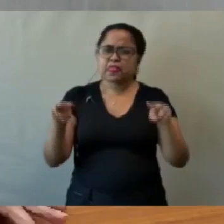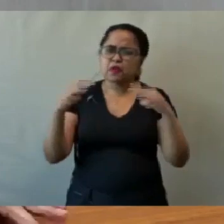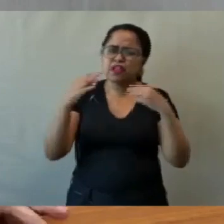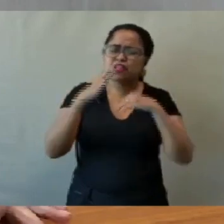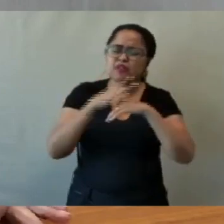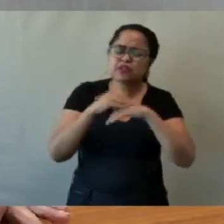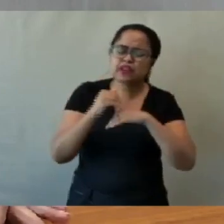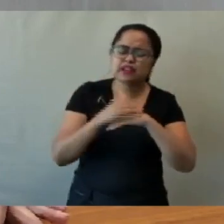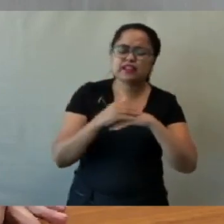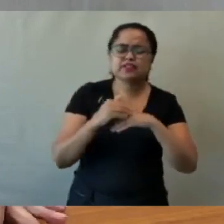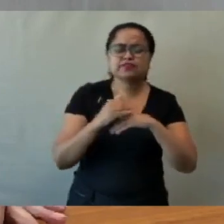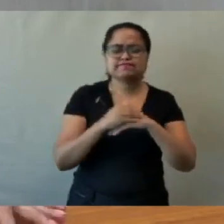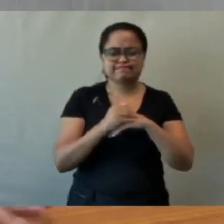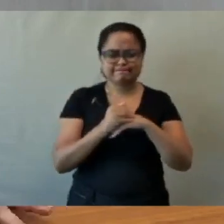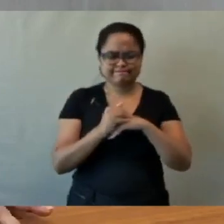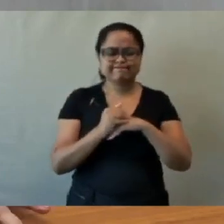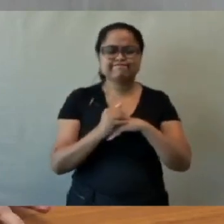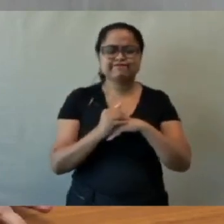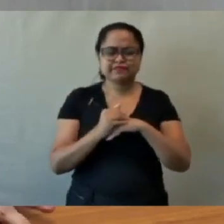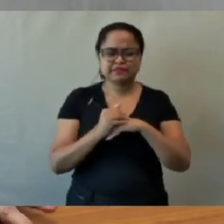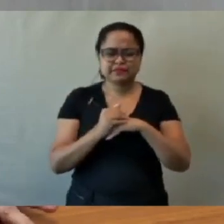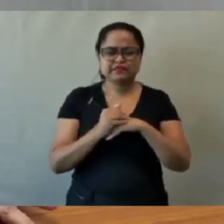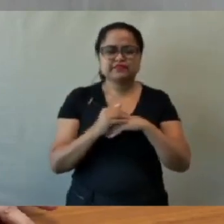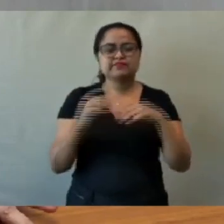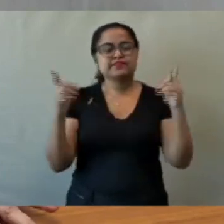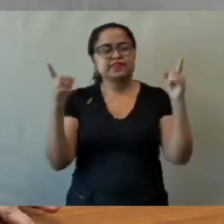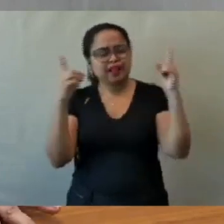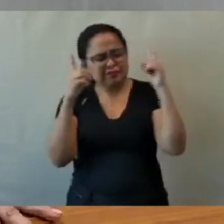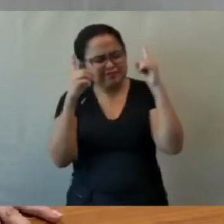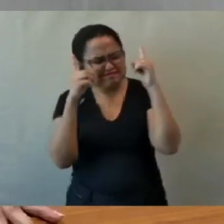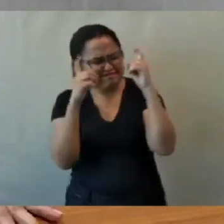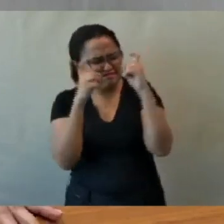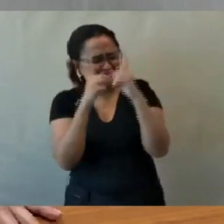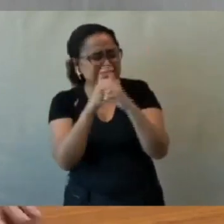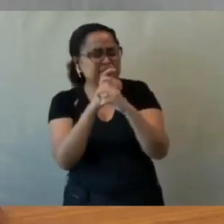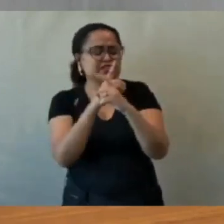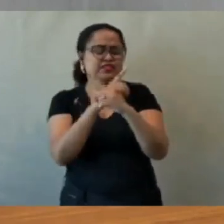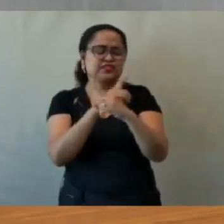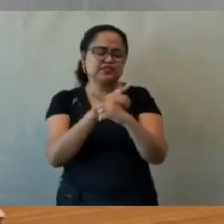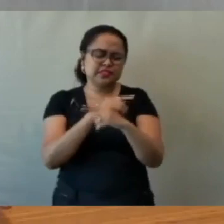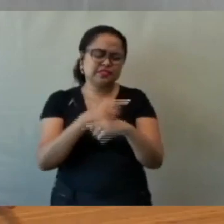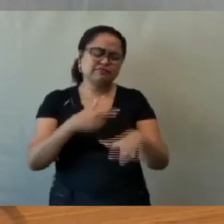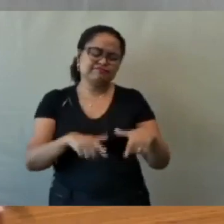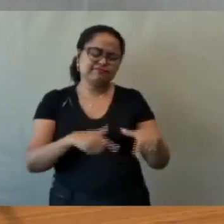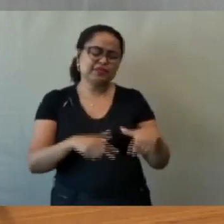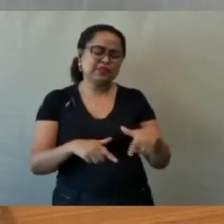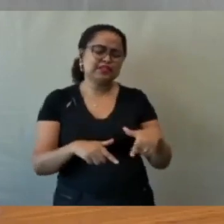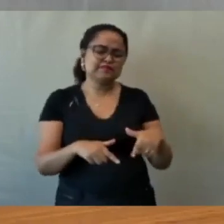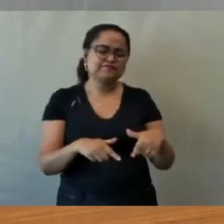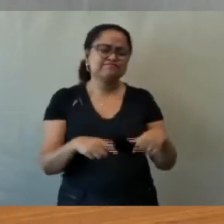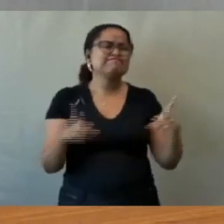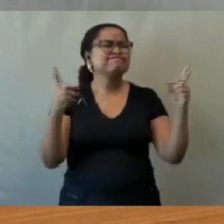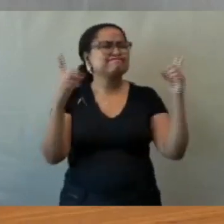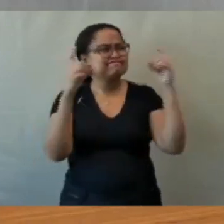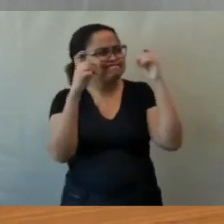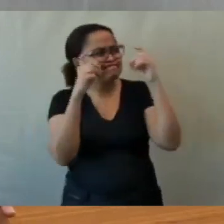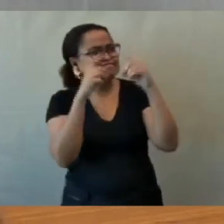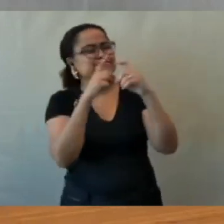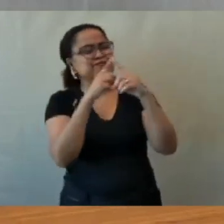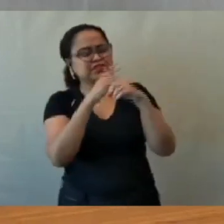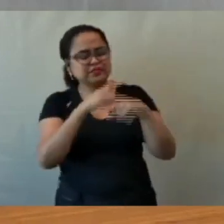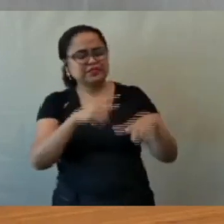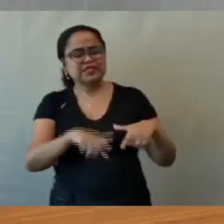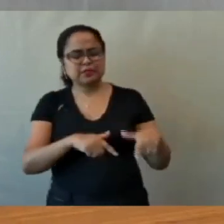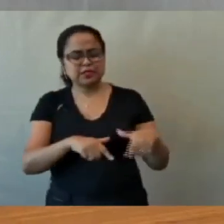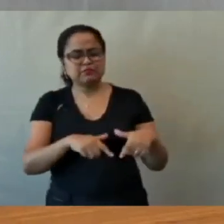porque está difícil, está muito difícil trabalhar. Está muito difícil. Tá? Eu